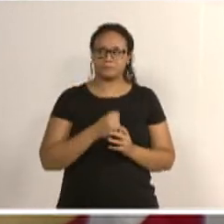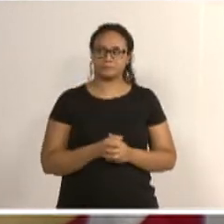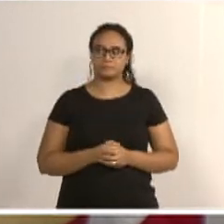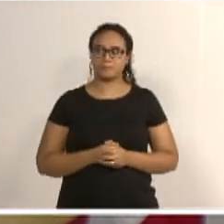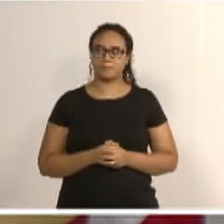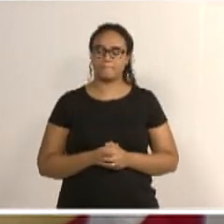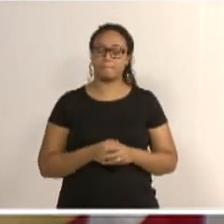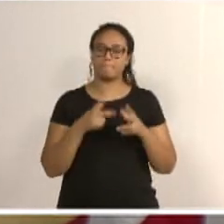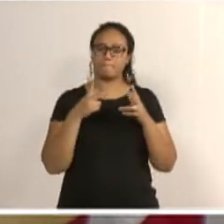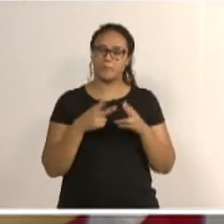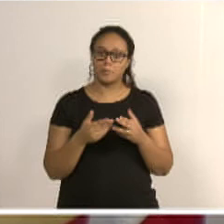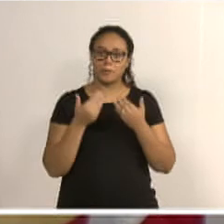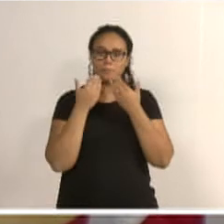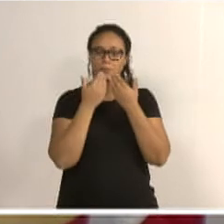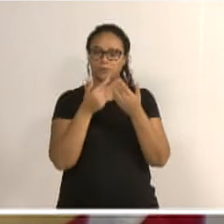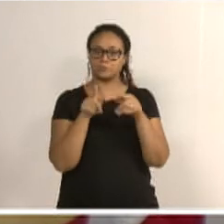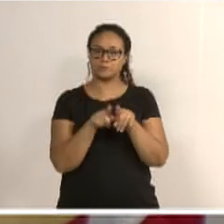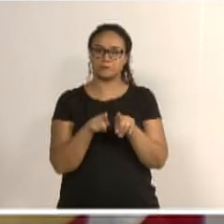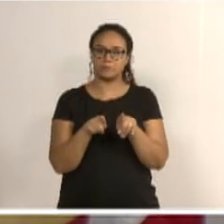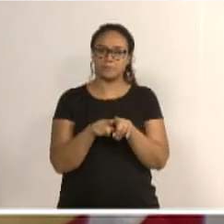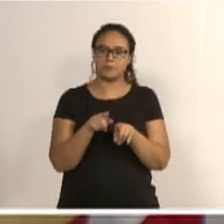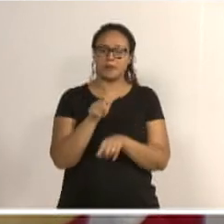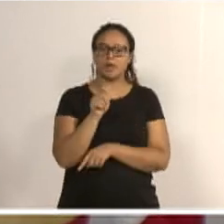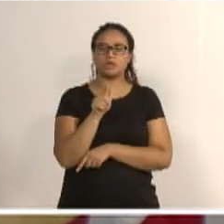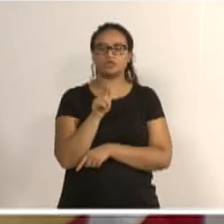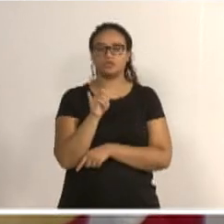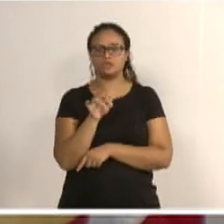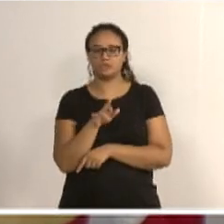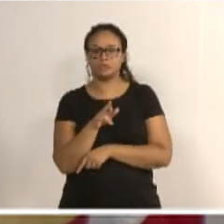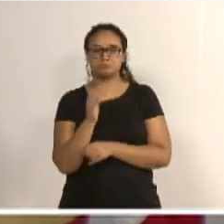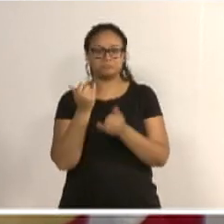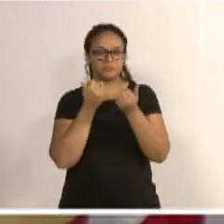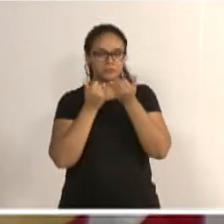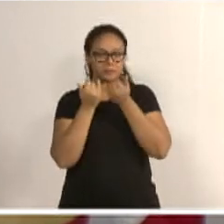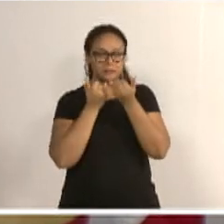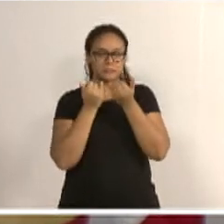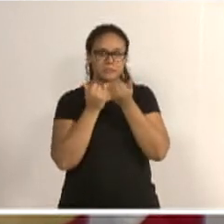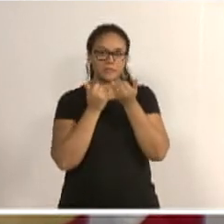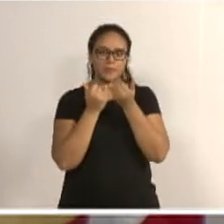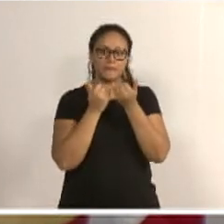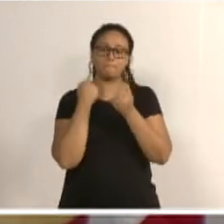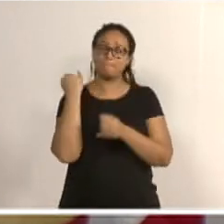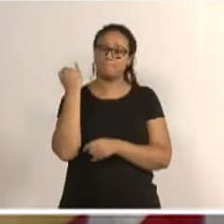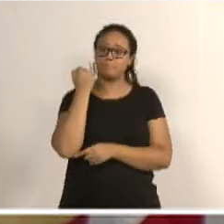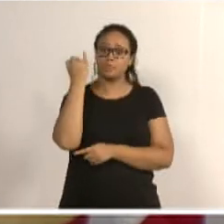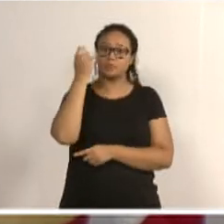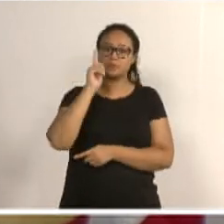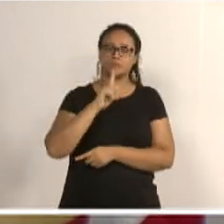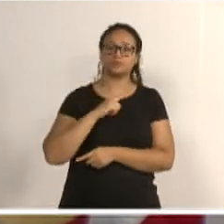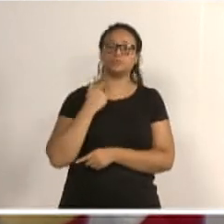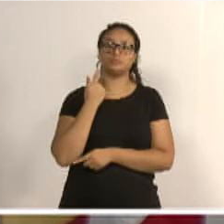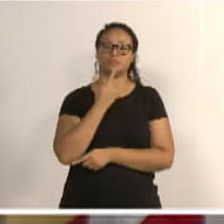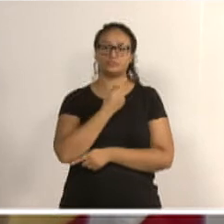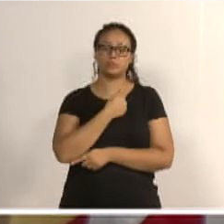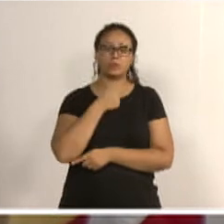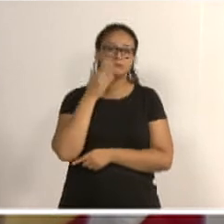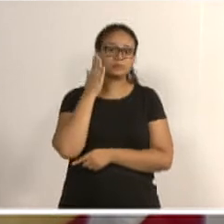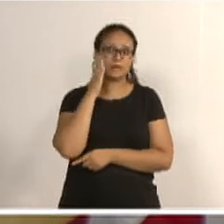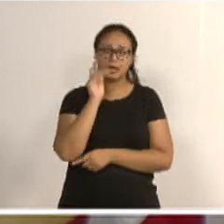aqui a AGIR, é muito importante a gente saiba